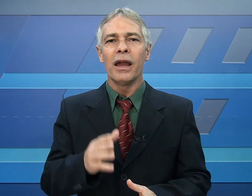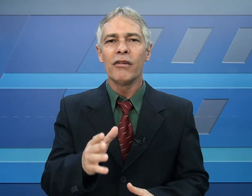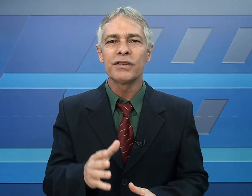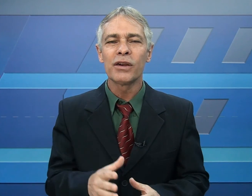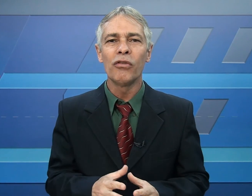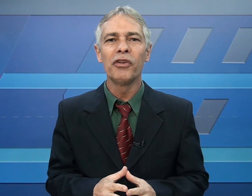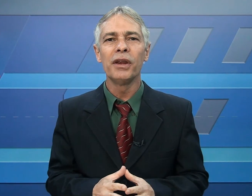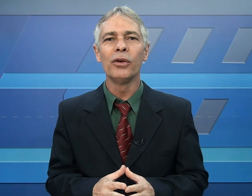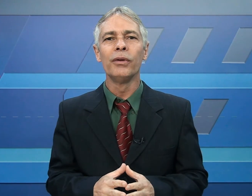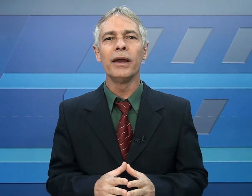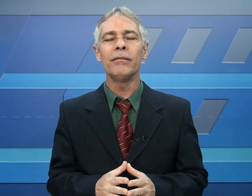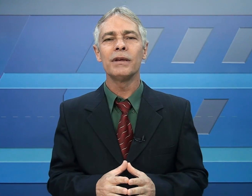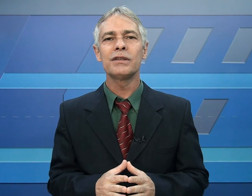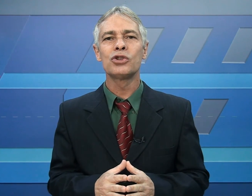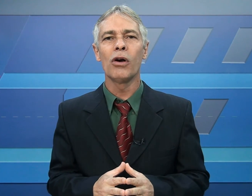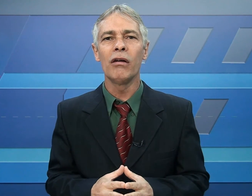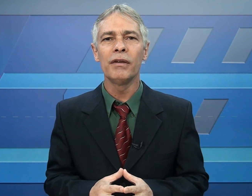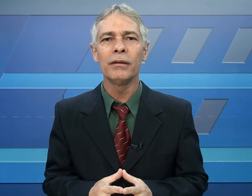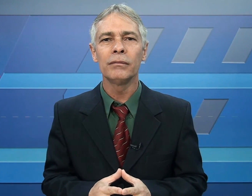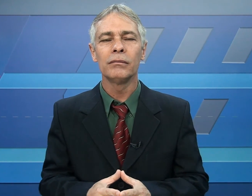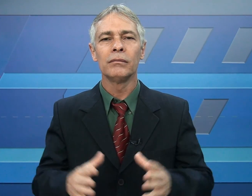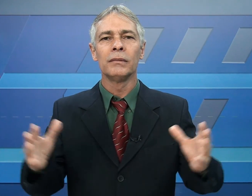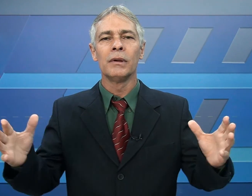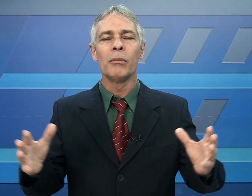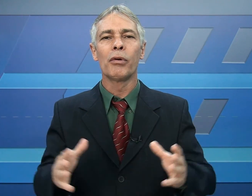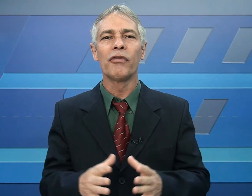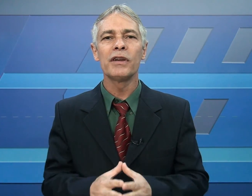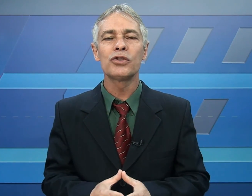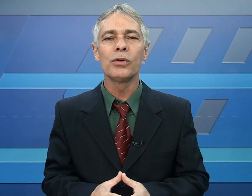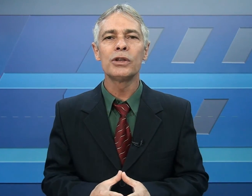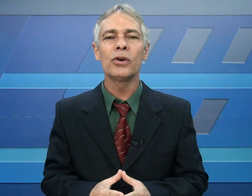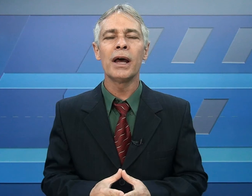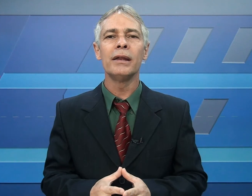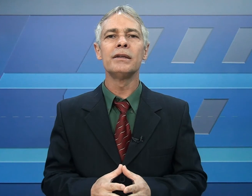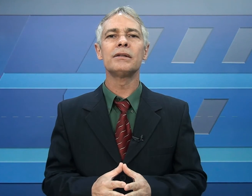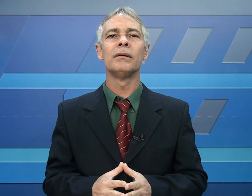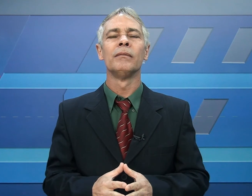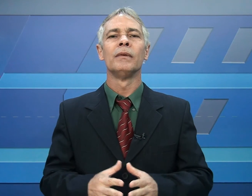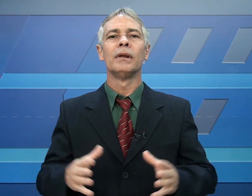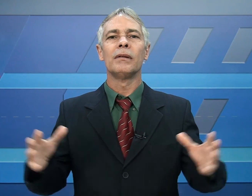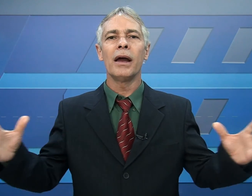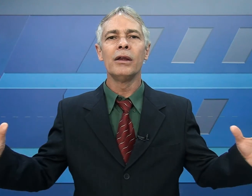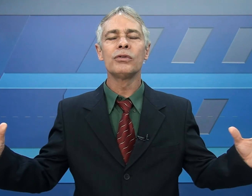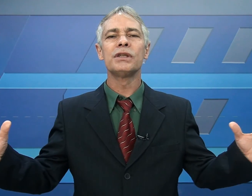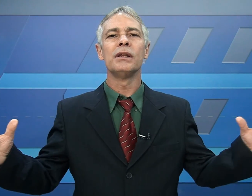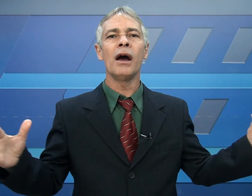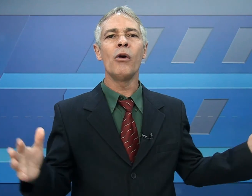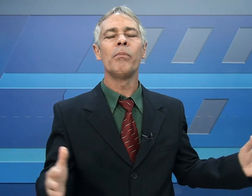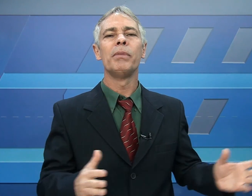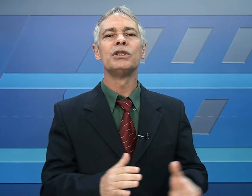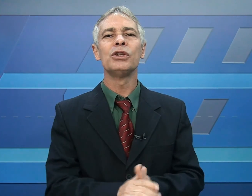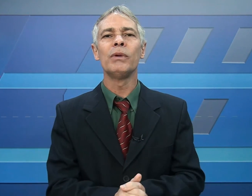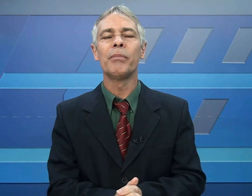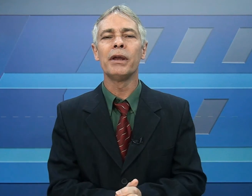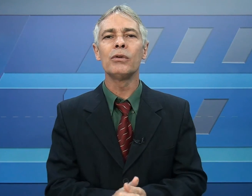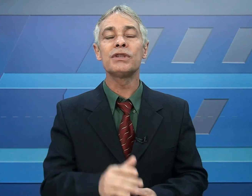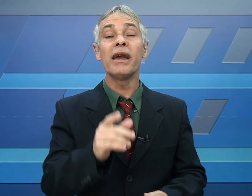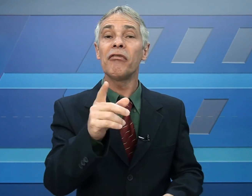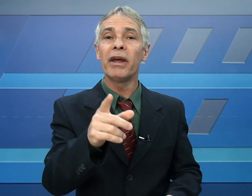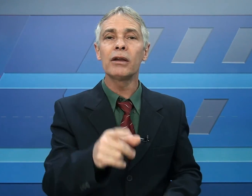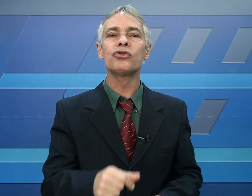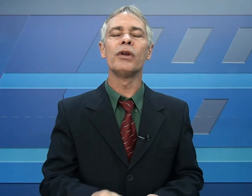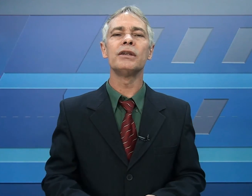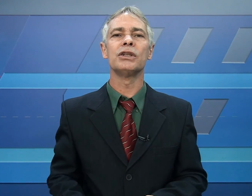Tá aí, você conferiu, né, esse jovem professor e jornalista, tá aí no sinal pedindo emprego.